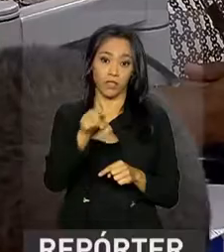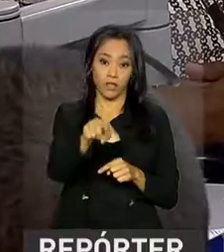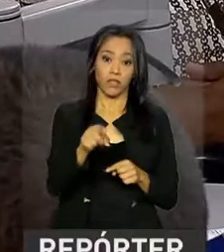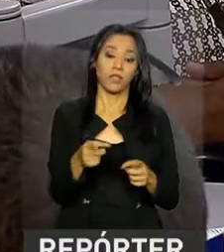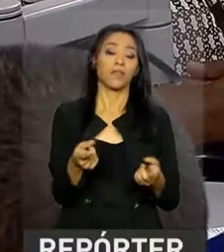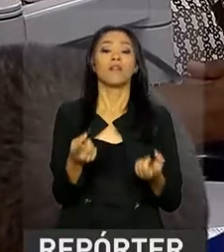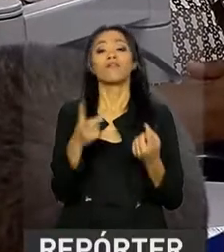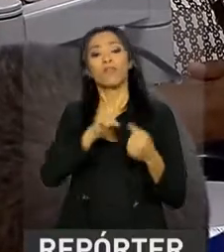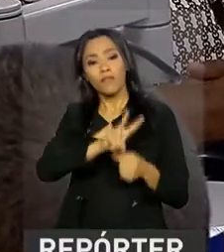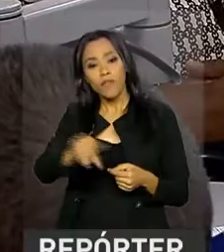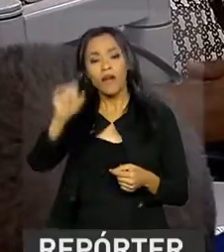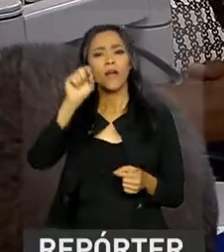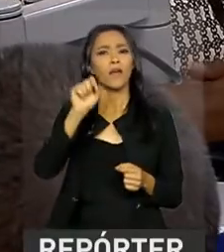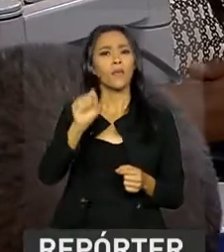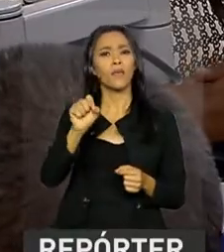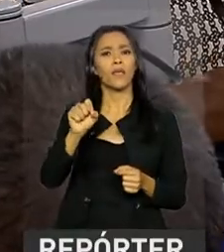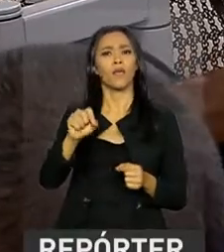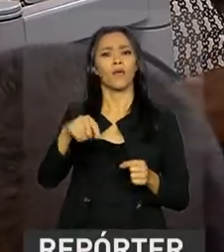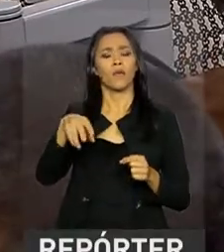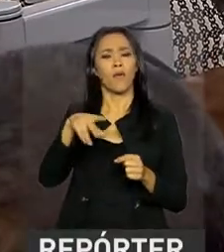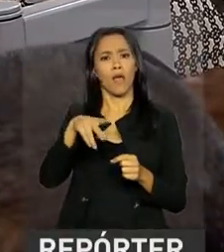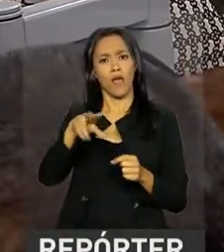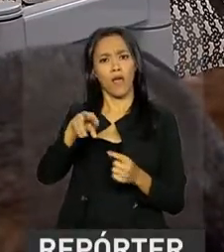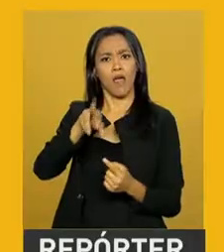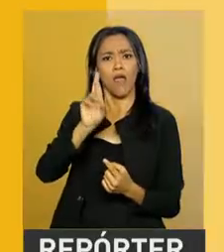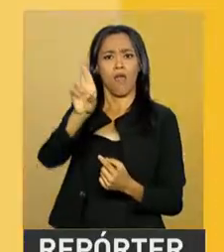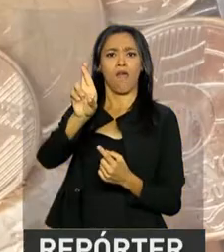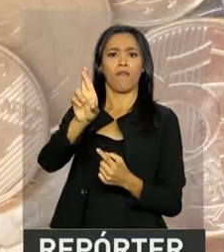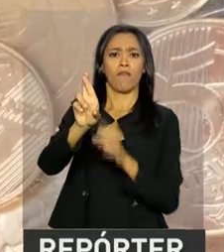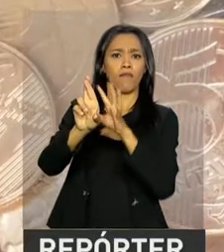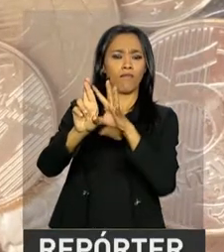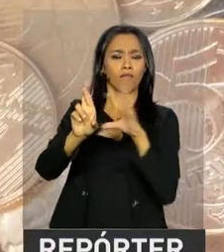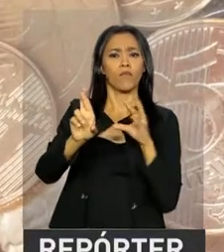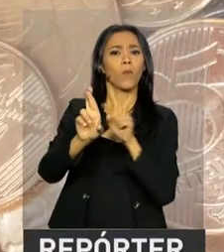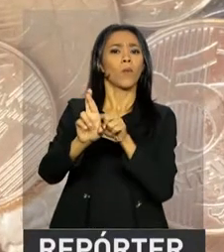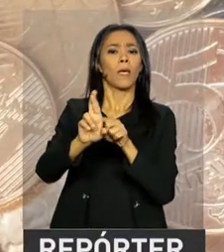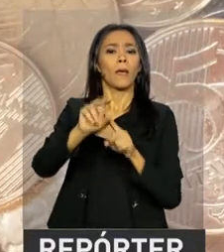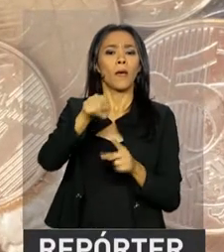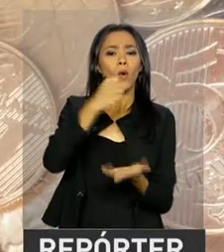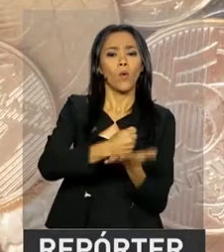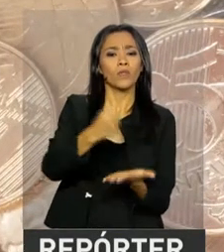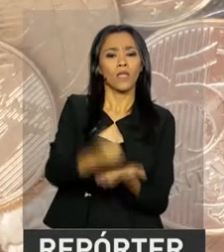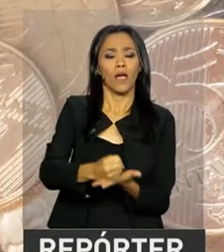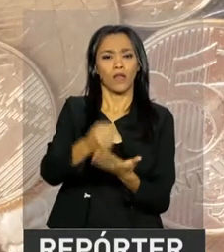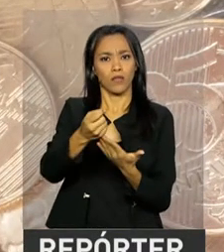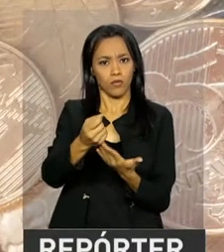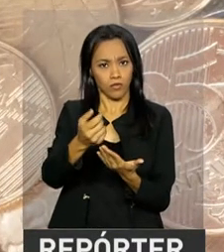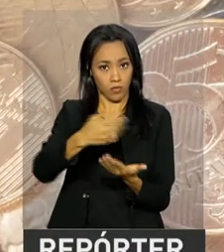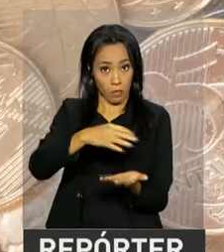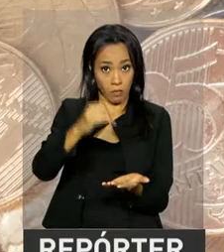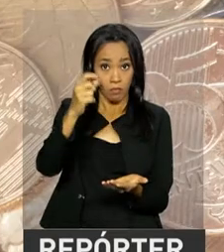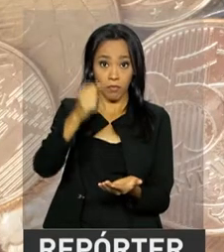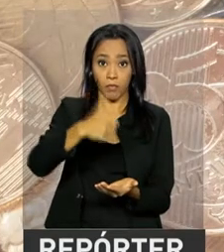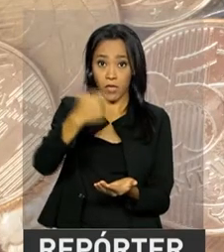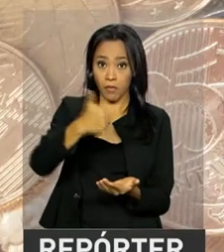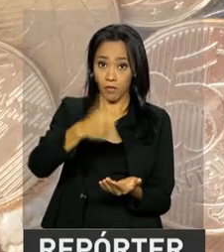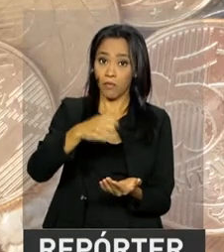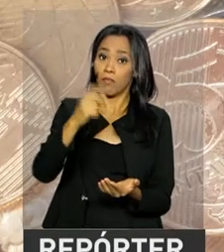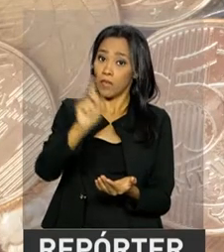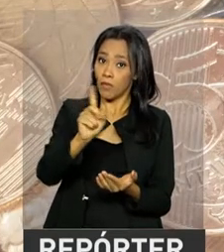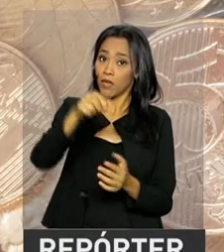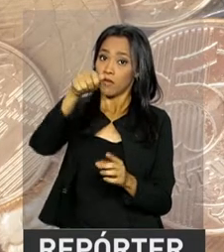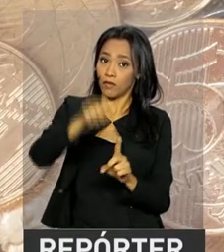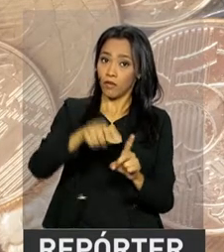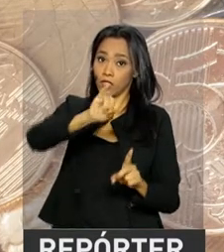TLP, vai servir de referência para contratos novos firmados a partir de 1º de janeiro de 2018 de empréstimos